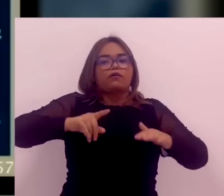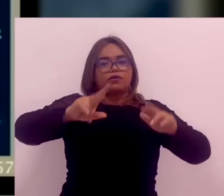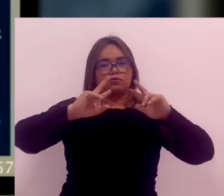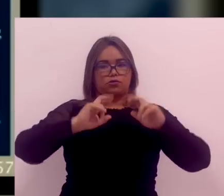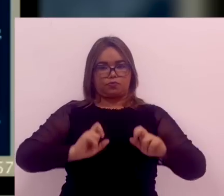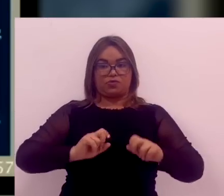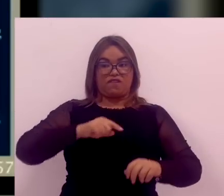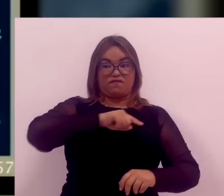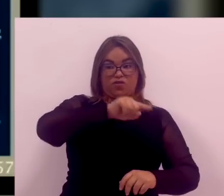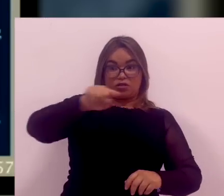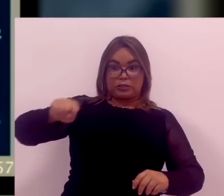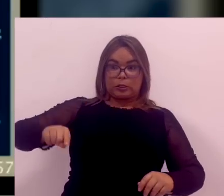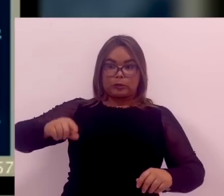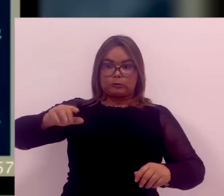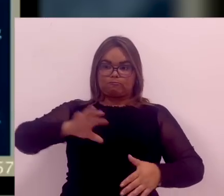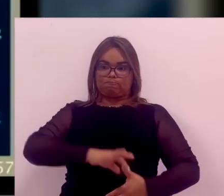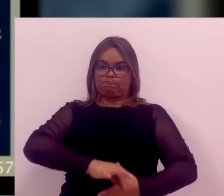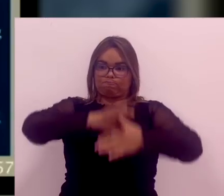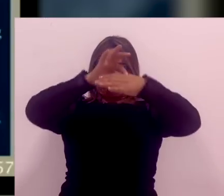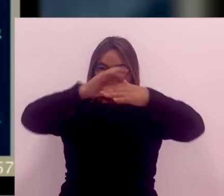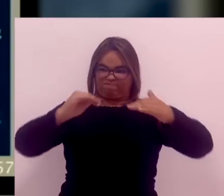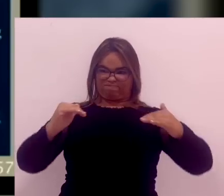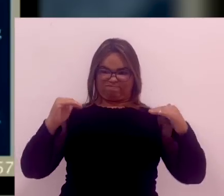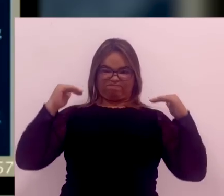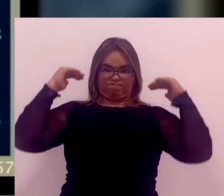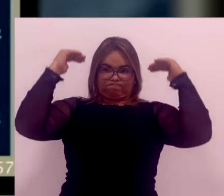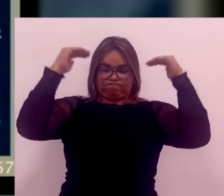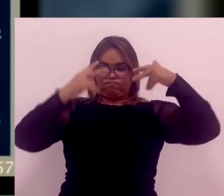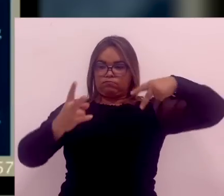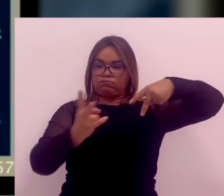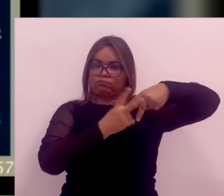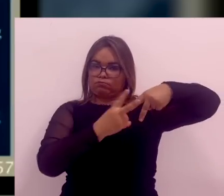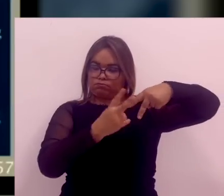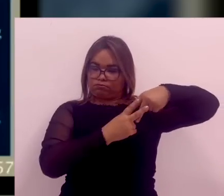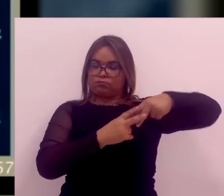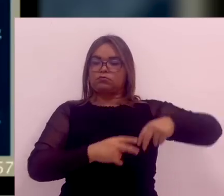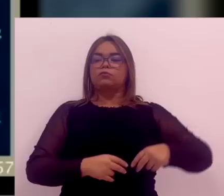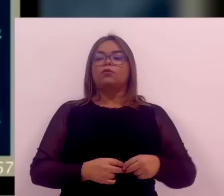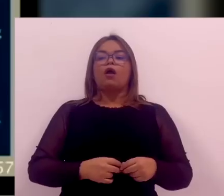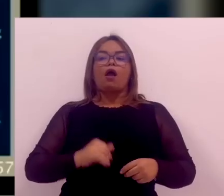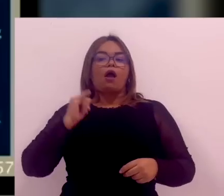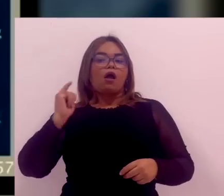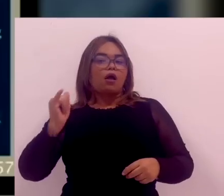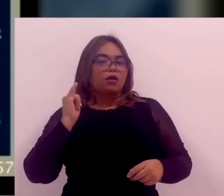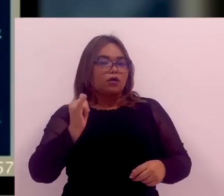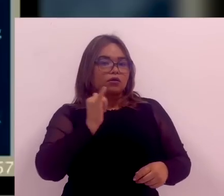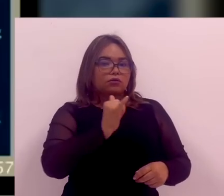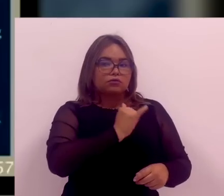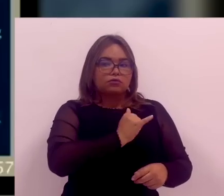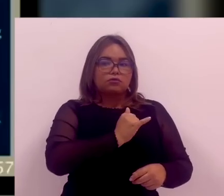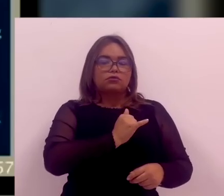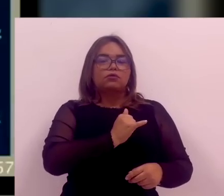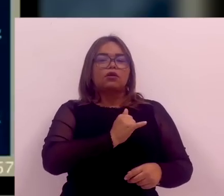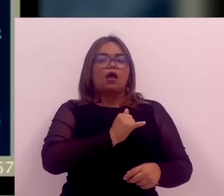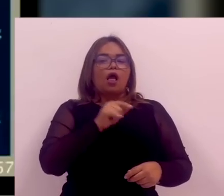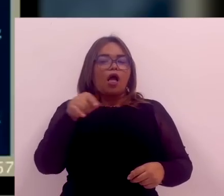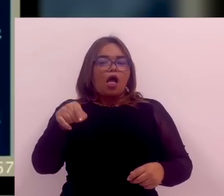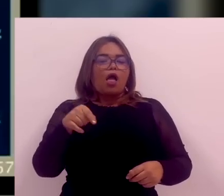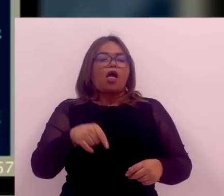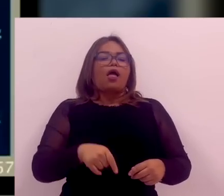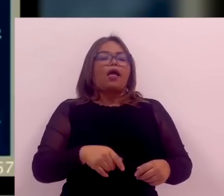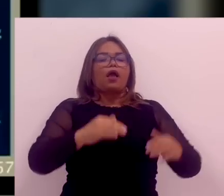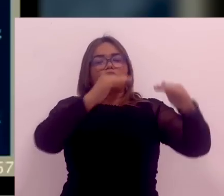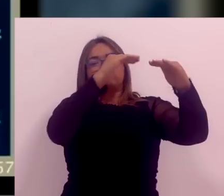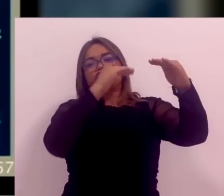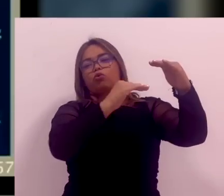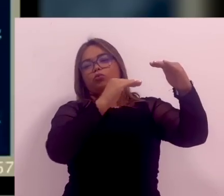gerais, anotem esta citação. Eu vou falar mais devagar aqui. A vocês, soberanos grãos inspetores gerais, nós dizemos